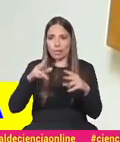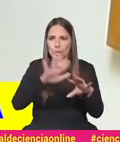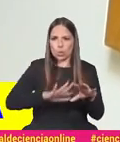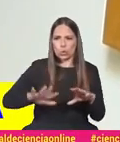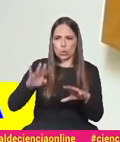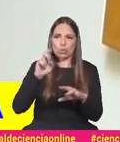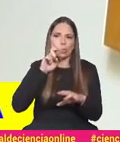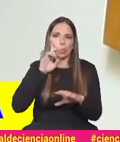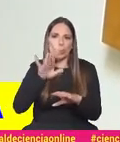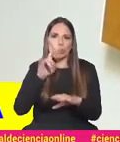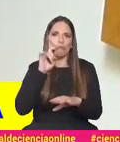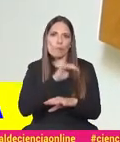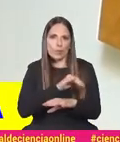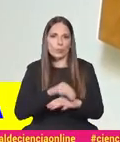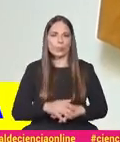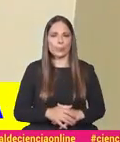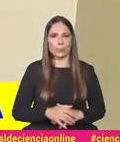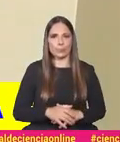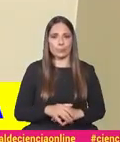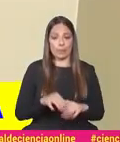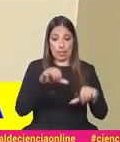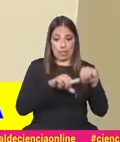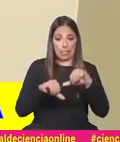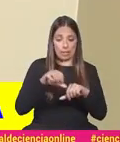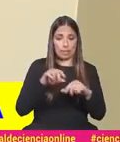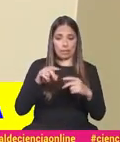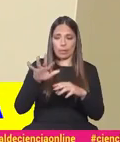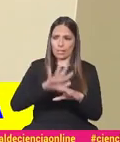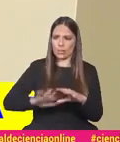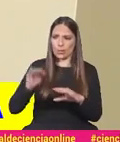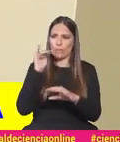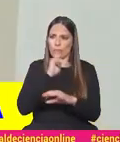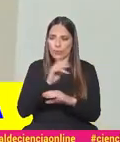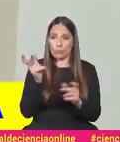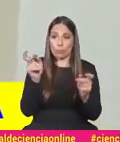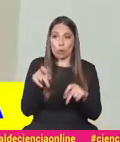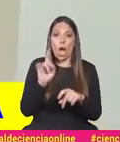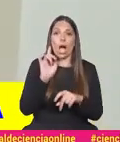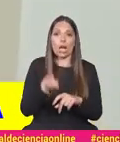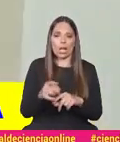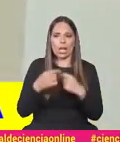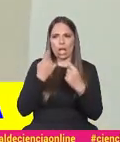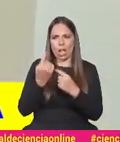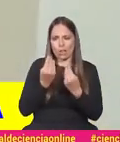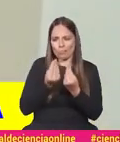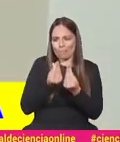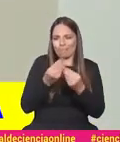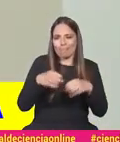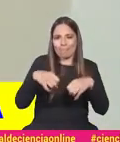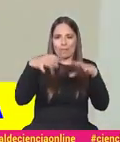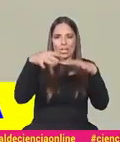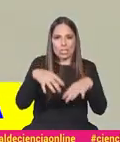em frio. É nos laboratórios e nas câmaras de frio que acontece alguma da magia do nosso